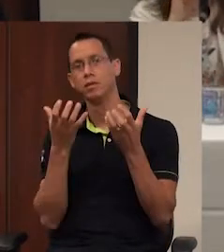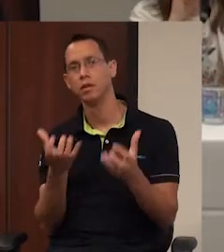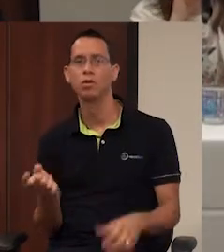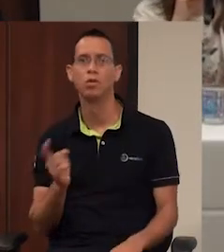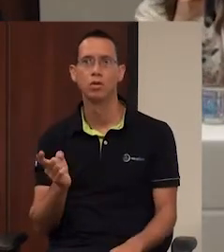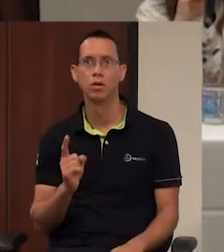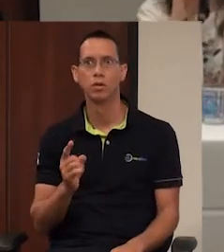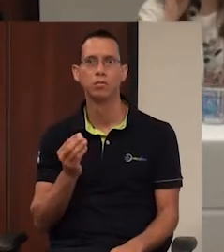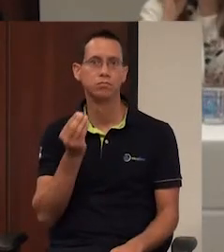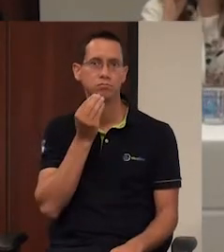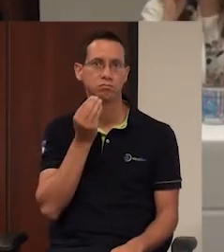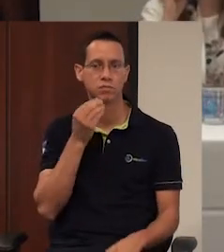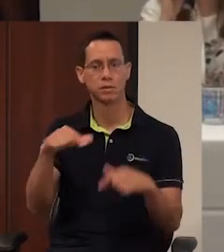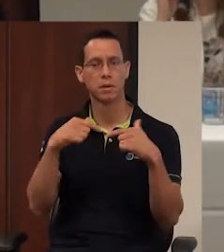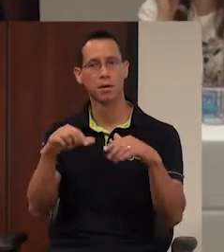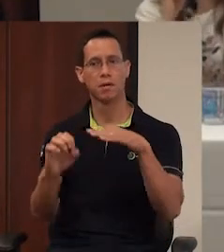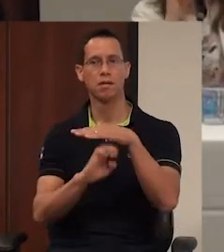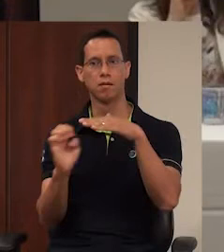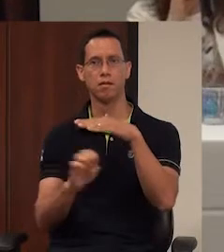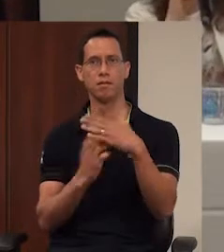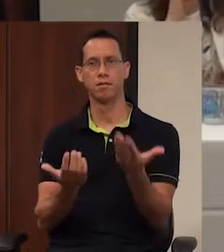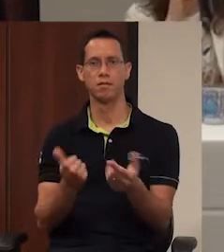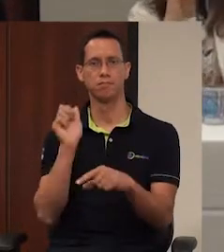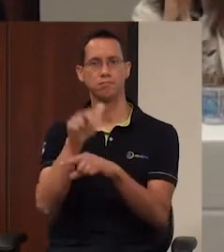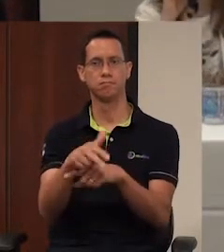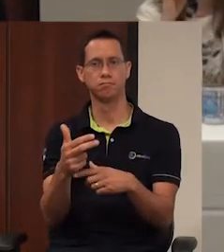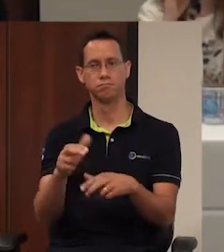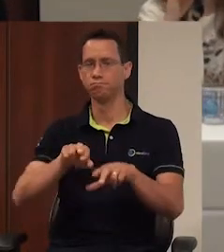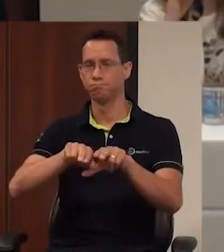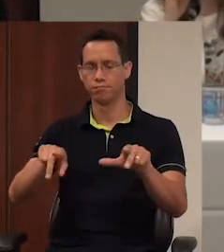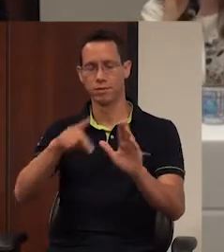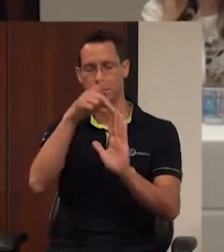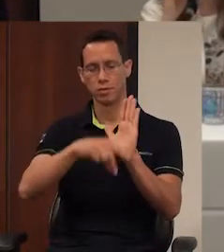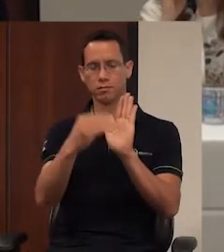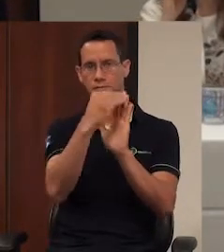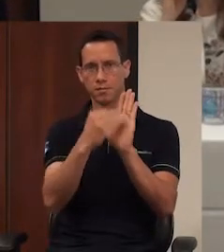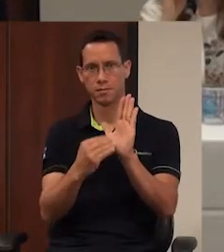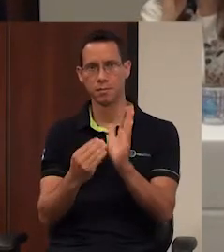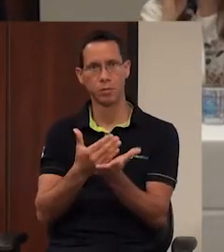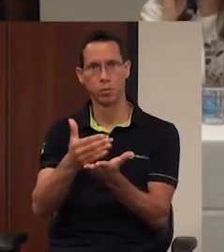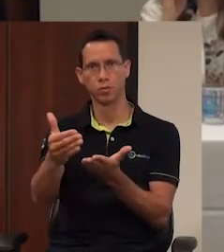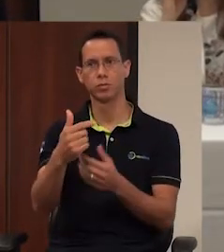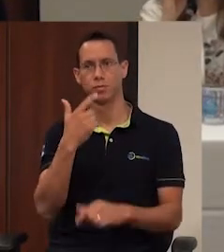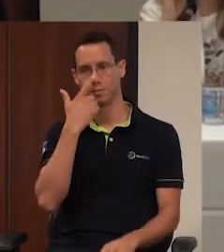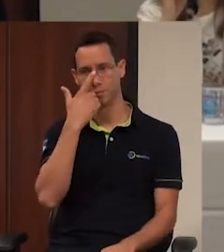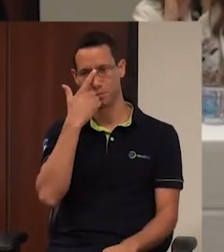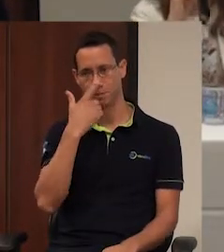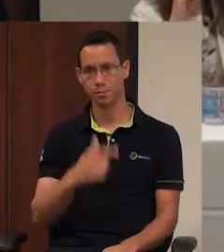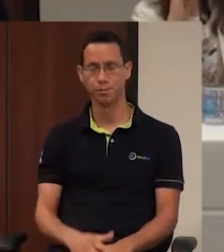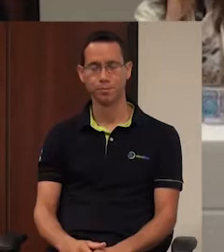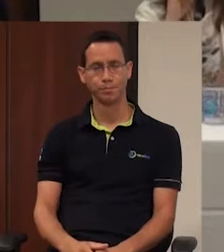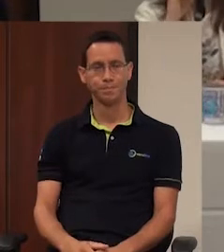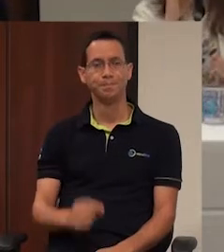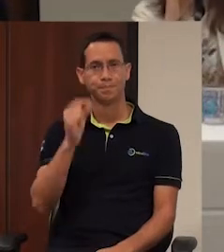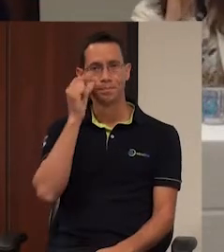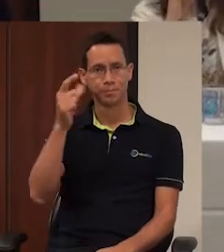buscar oportunidades de trabalho e de emprego, tudo isso foi trabalhado dentro desse projeto piloto. O que é